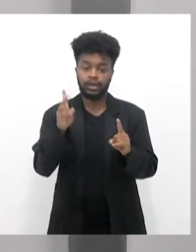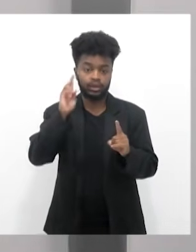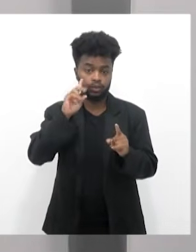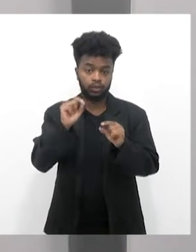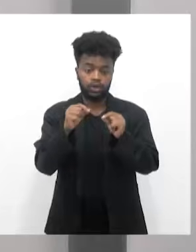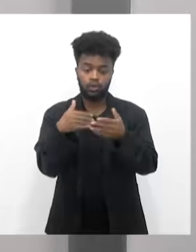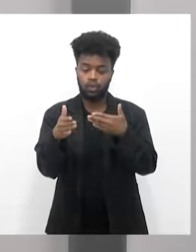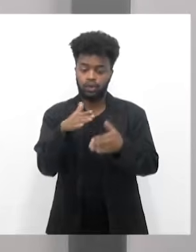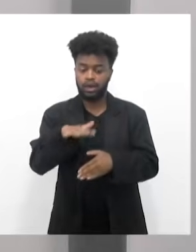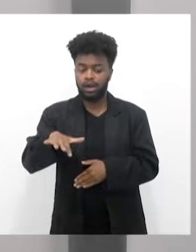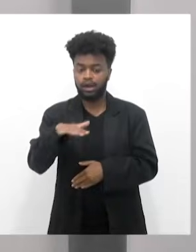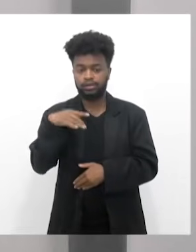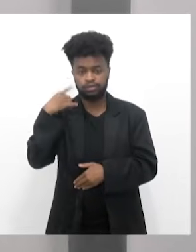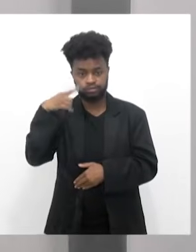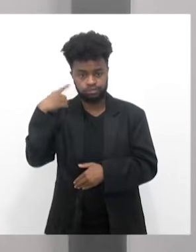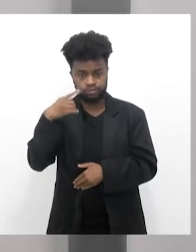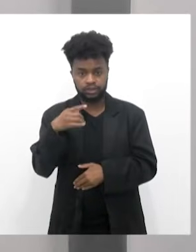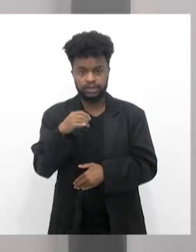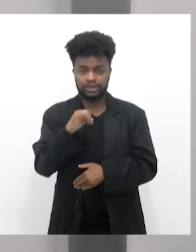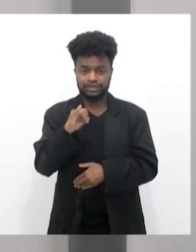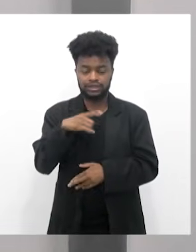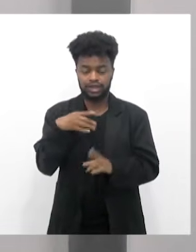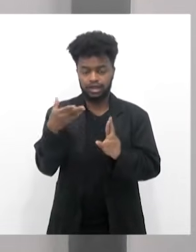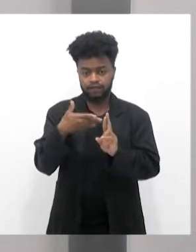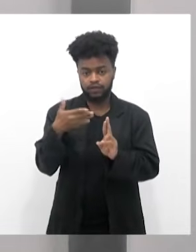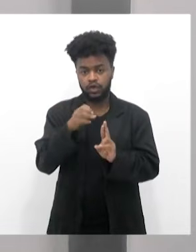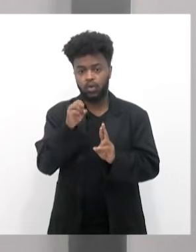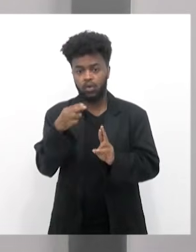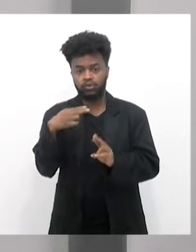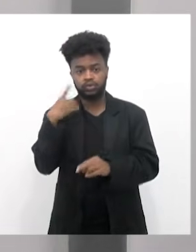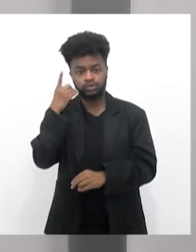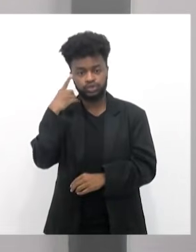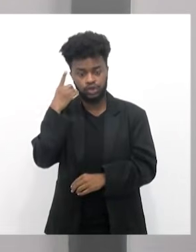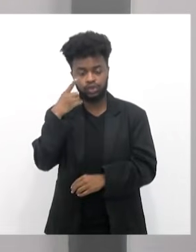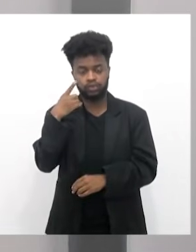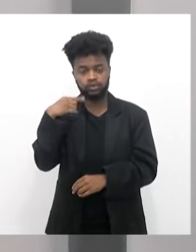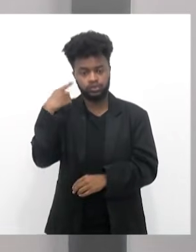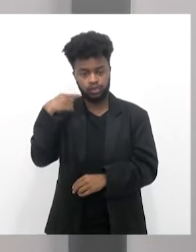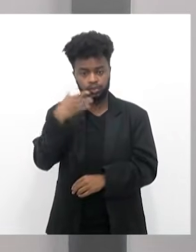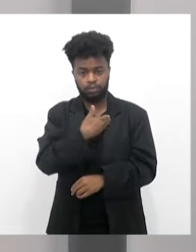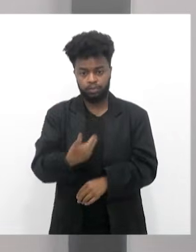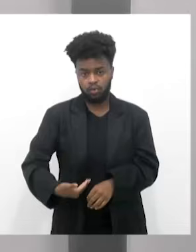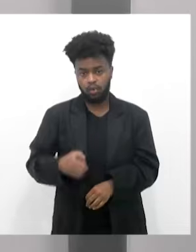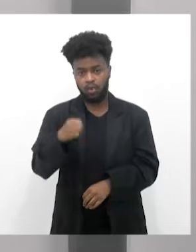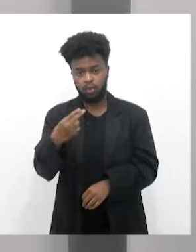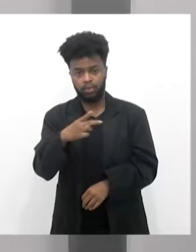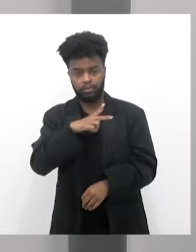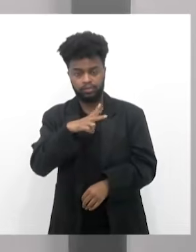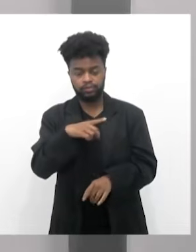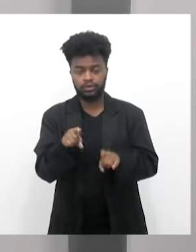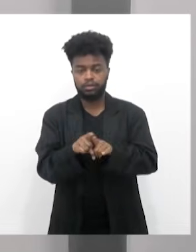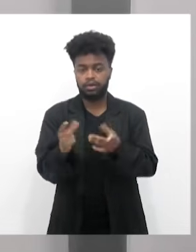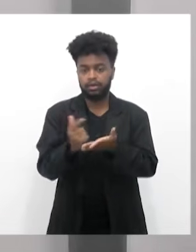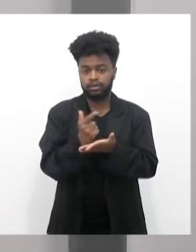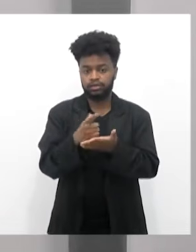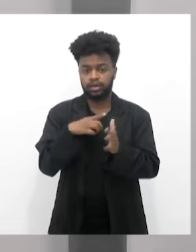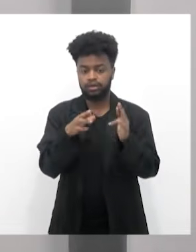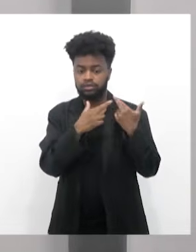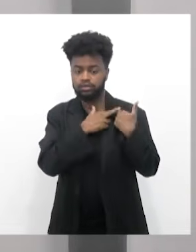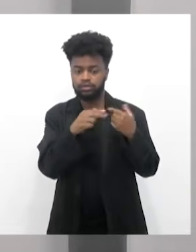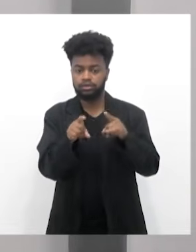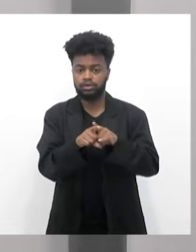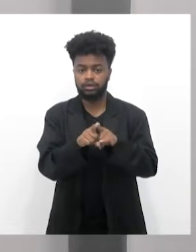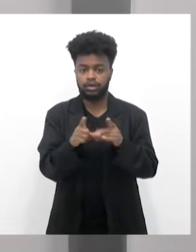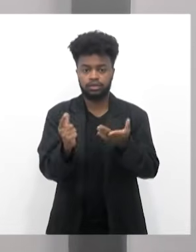do direito que a gente utilize como referência, seja no direito público, no direito privado, dentro do livro das responsabilidades, dentro do livro